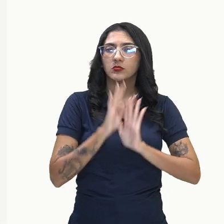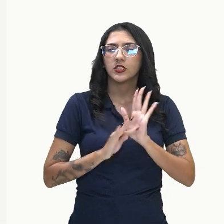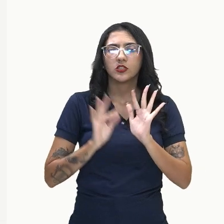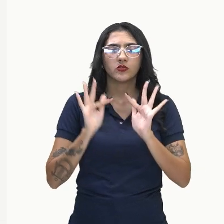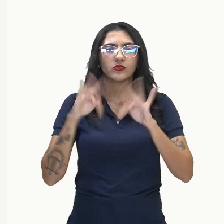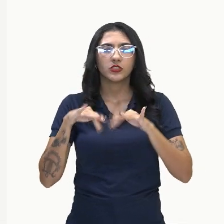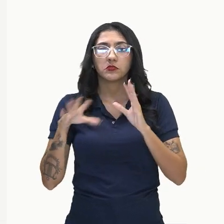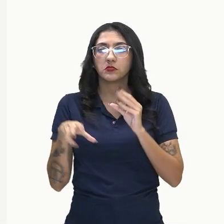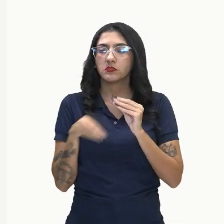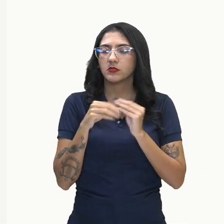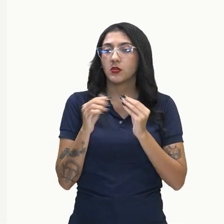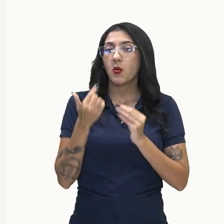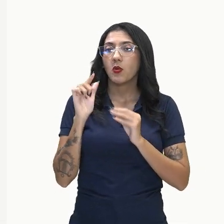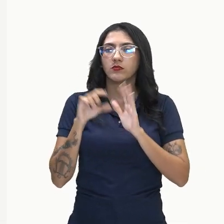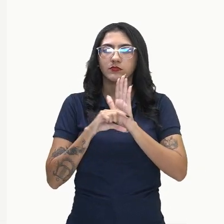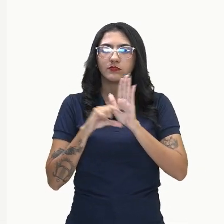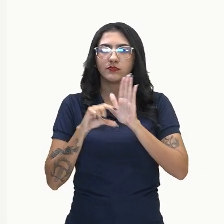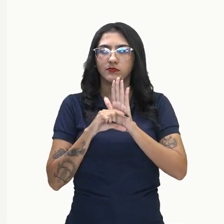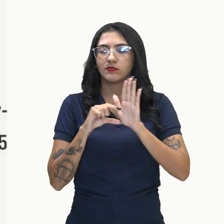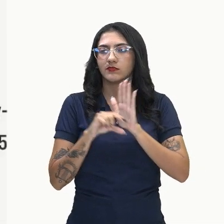um parágrafo aqui no final,